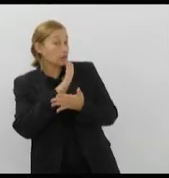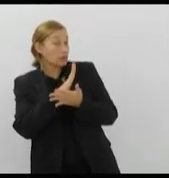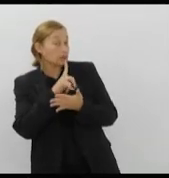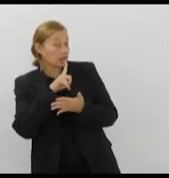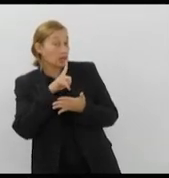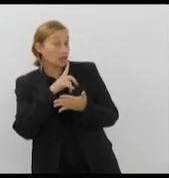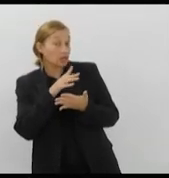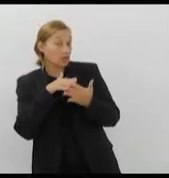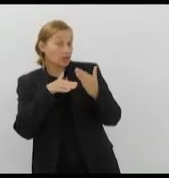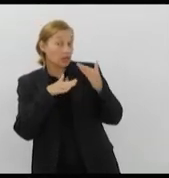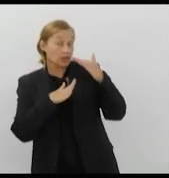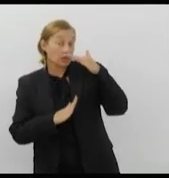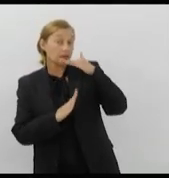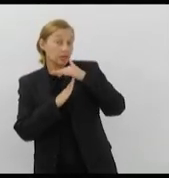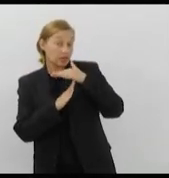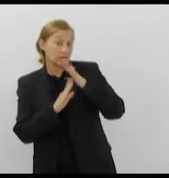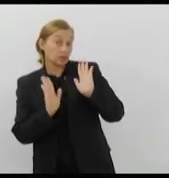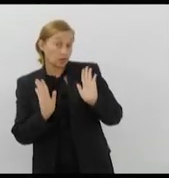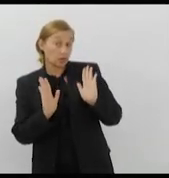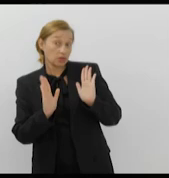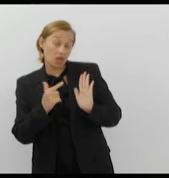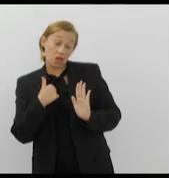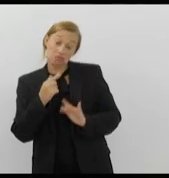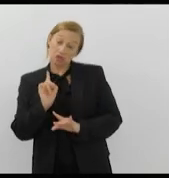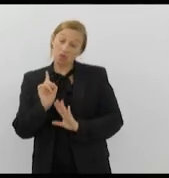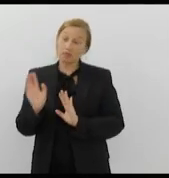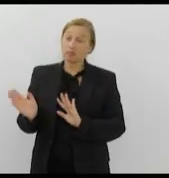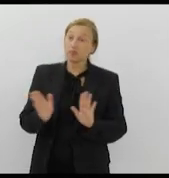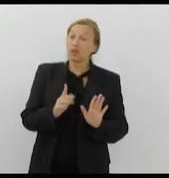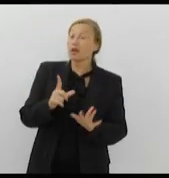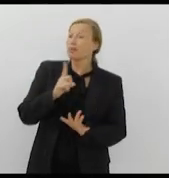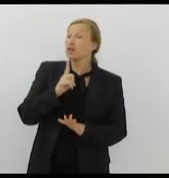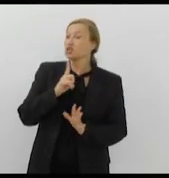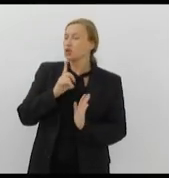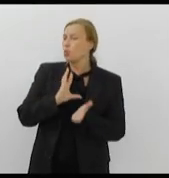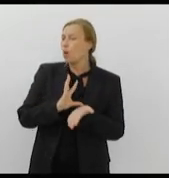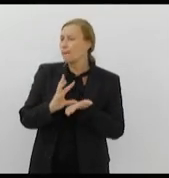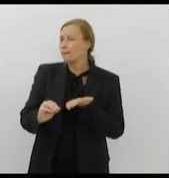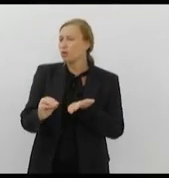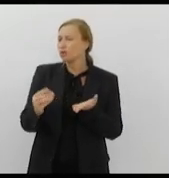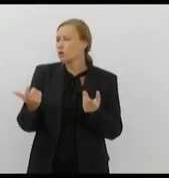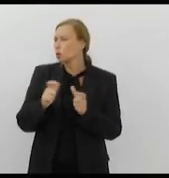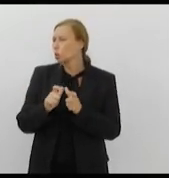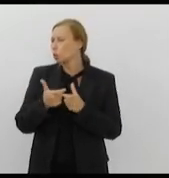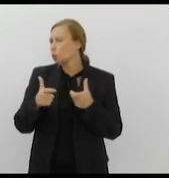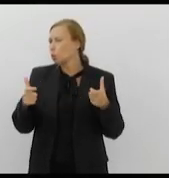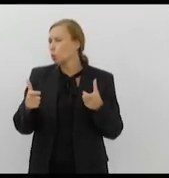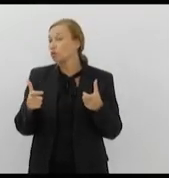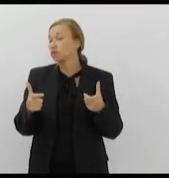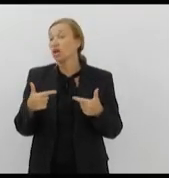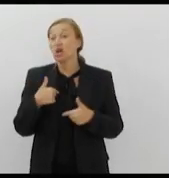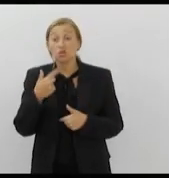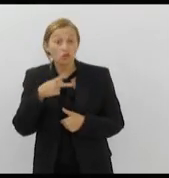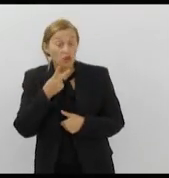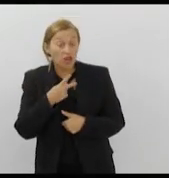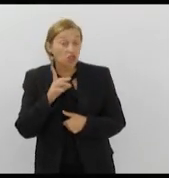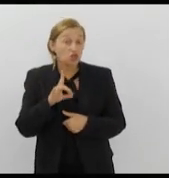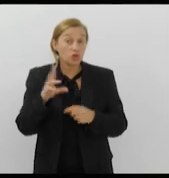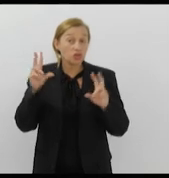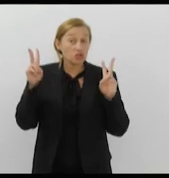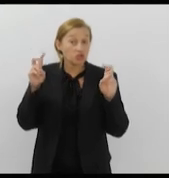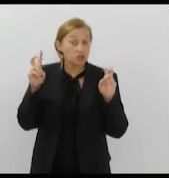mas eu não as tenho. Né? Mas tem uma pauta riquíssima. Eu estou falando só de assuntos